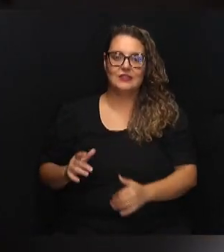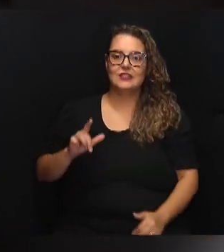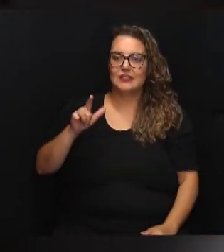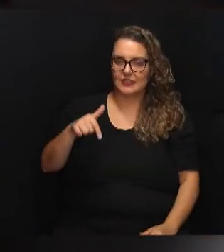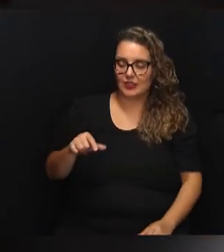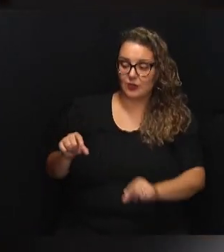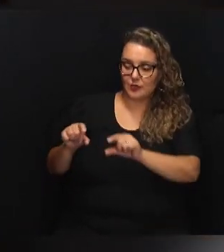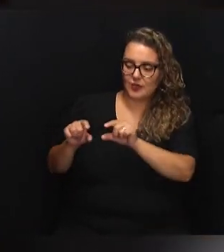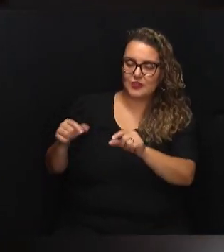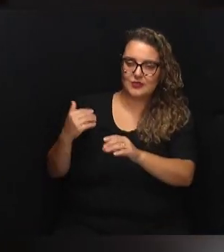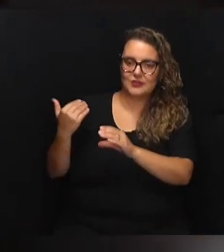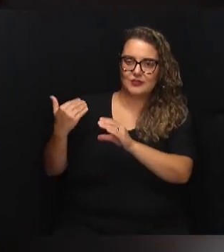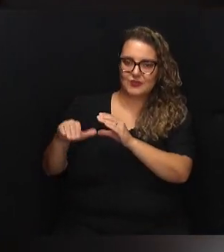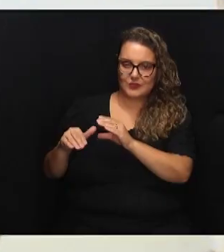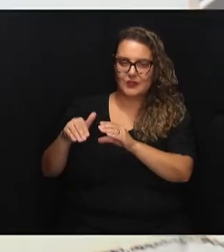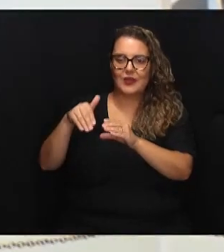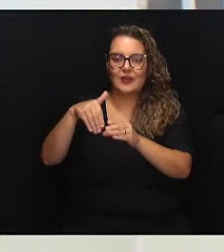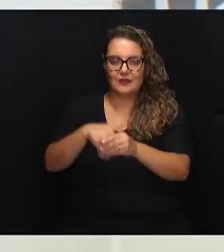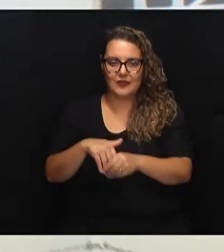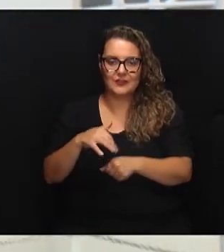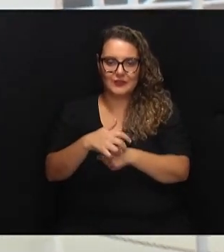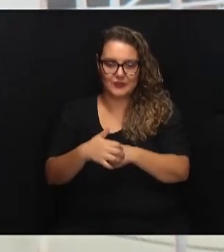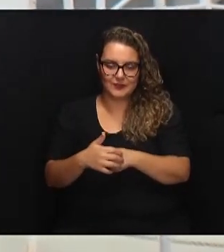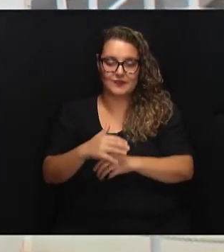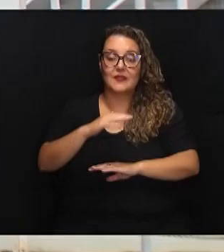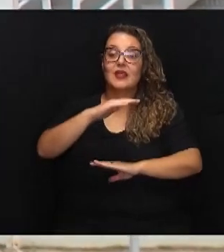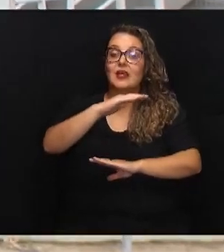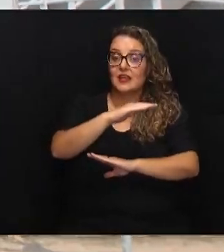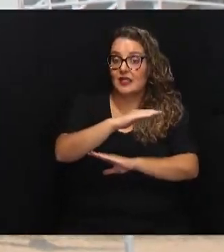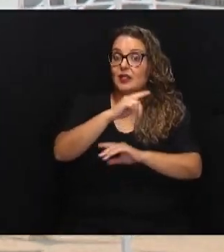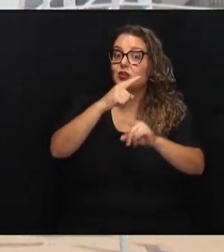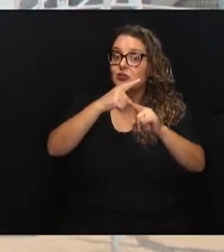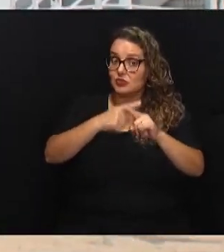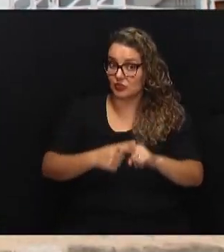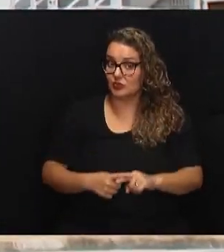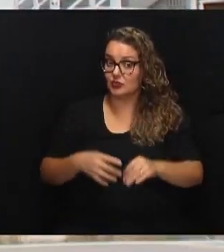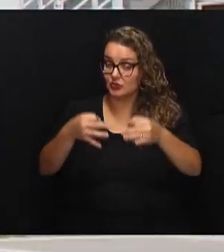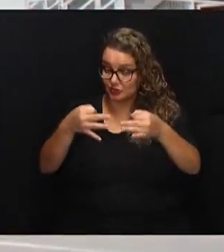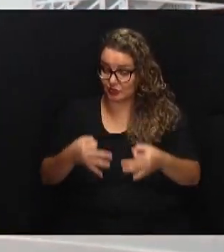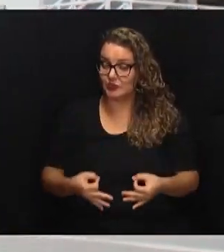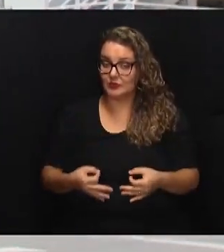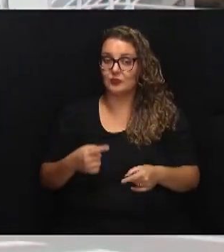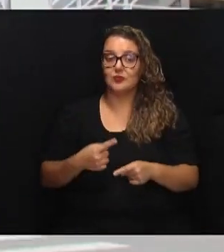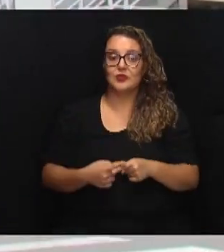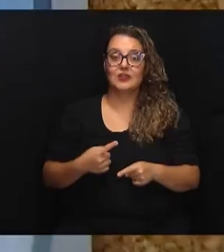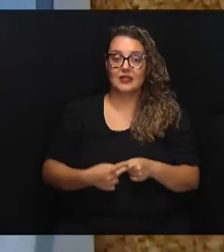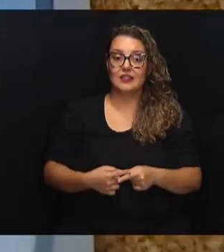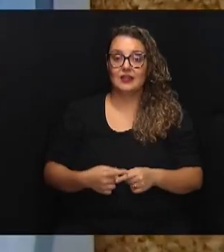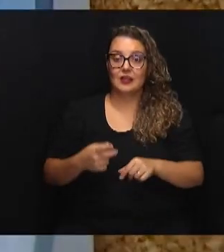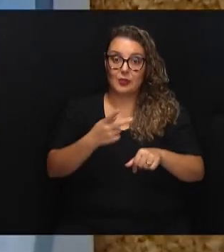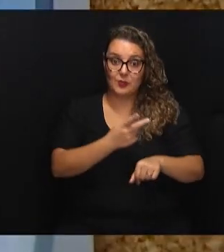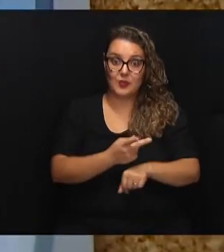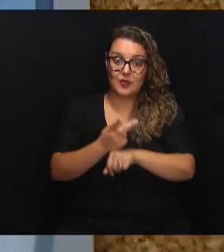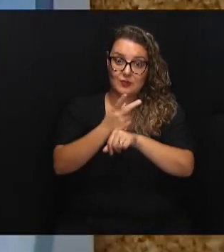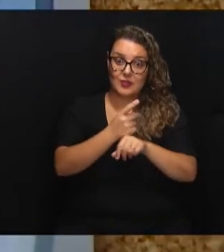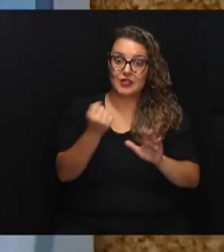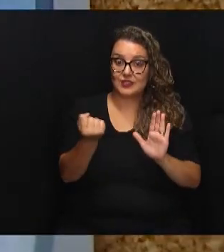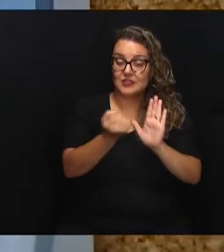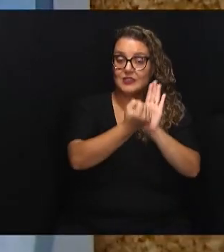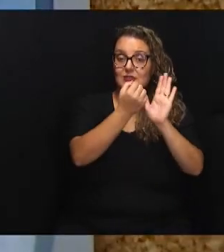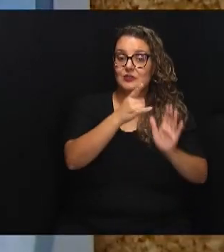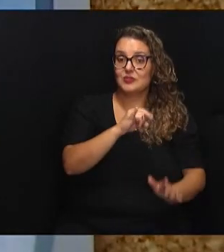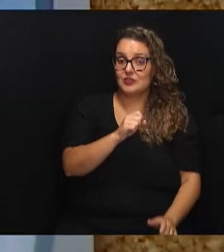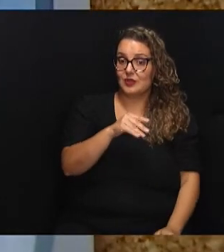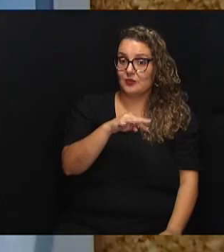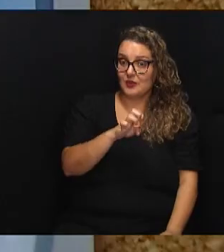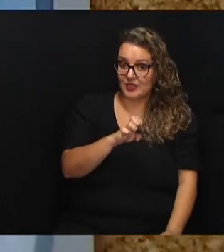de envio do voto digital. A Câmara concorre justamente por ter sido premiada com o selo